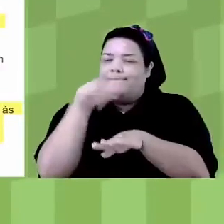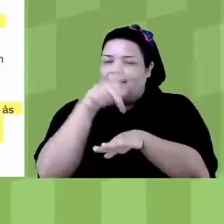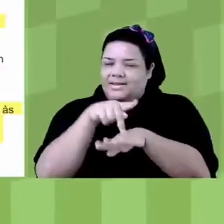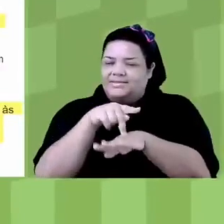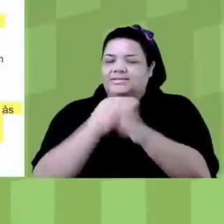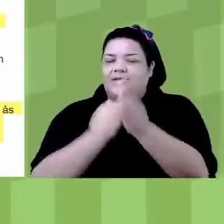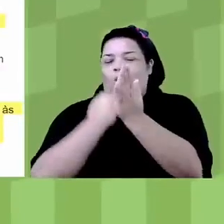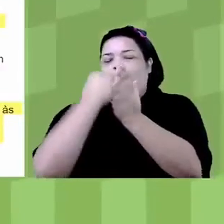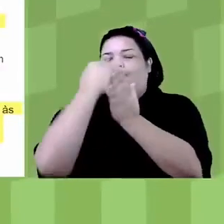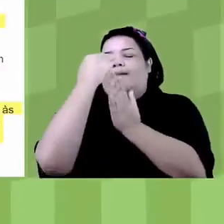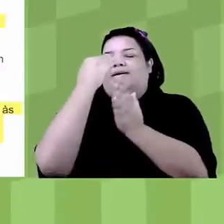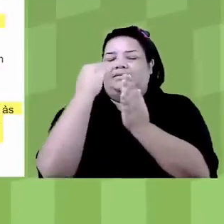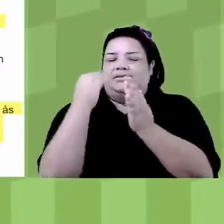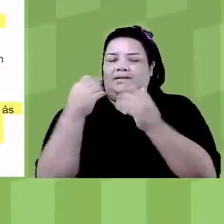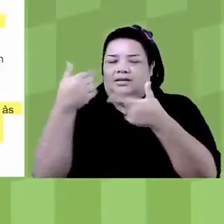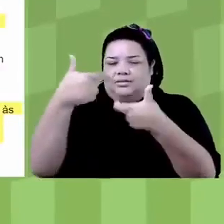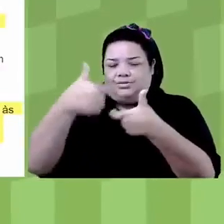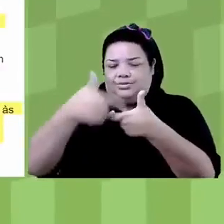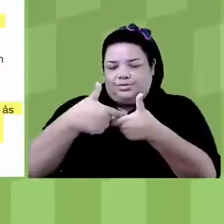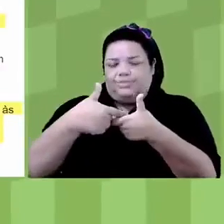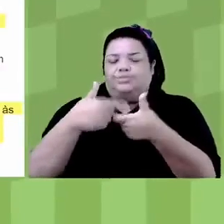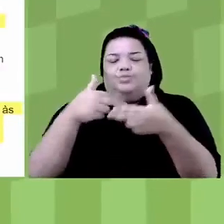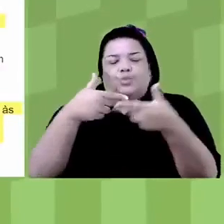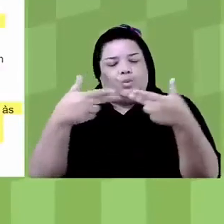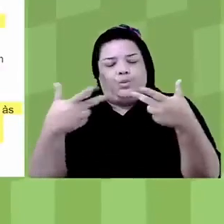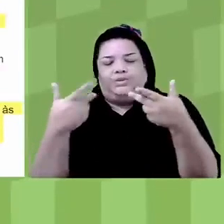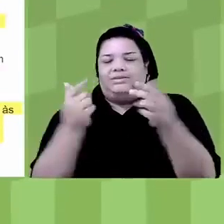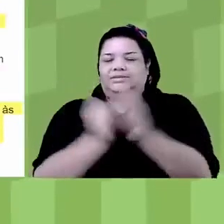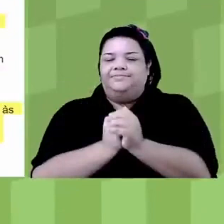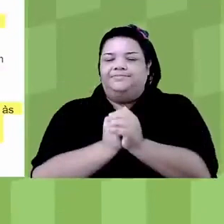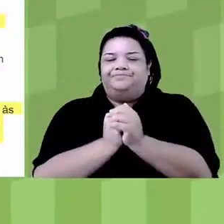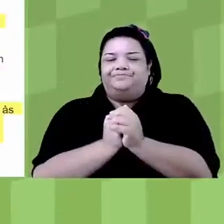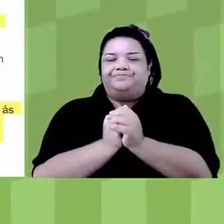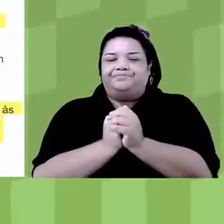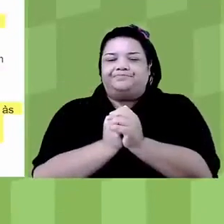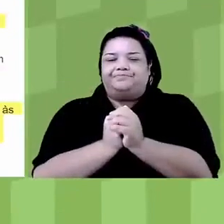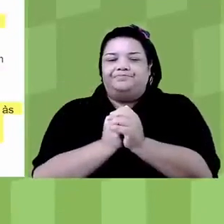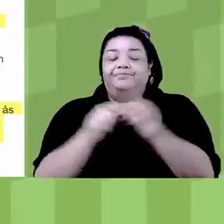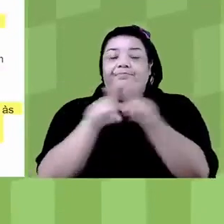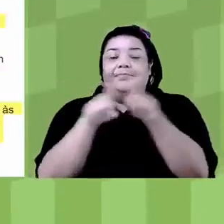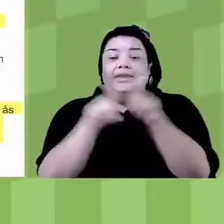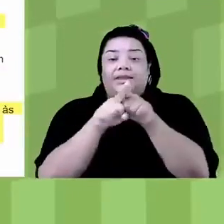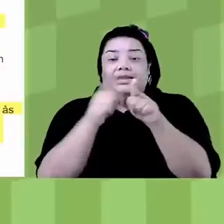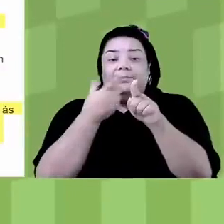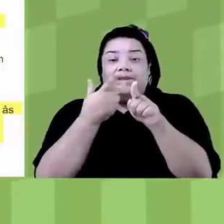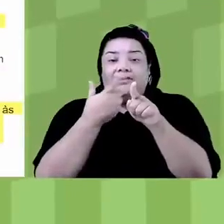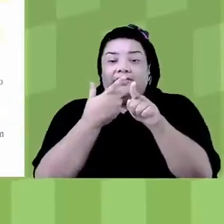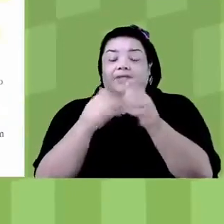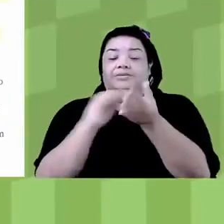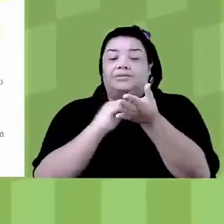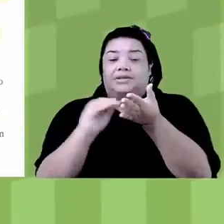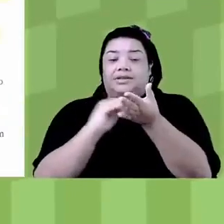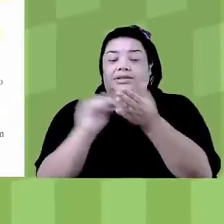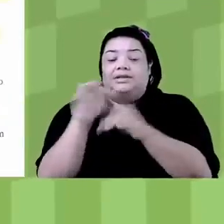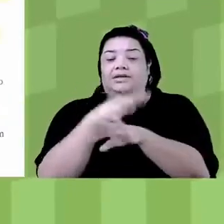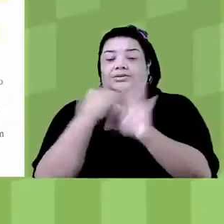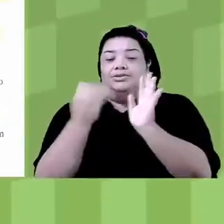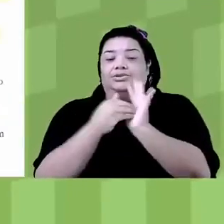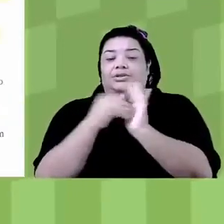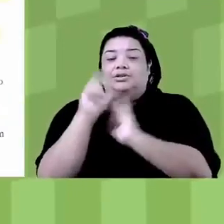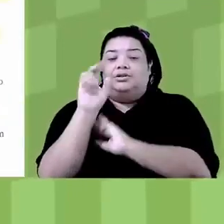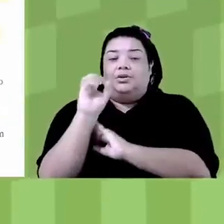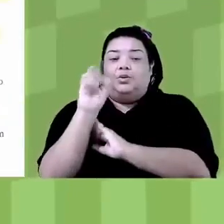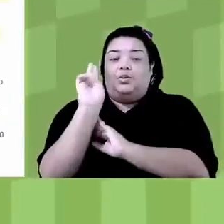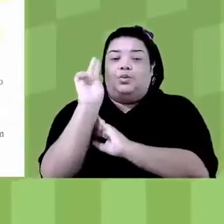de combustíveis fósseis. Ele também fala, o secretário-geral da ONU, o